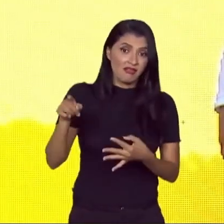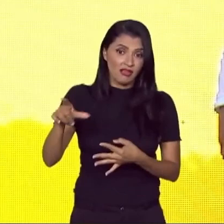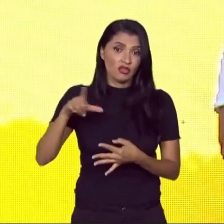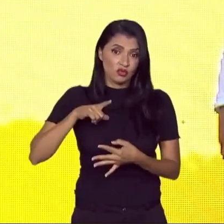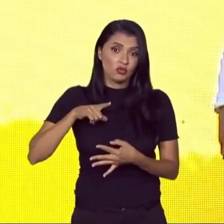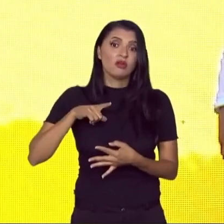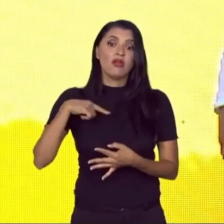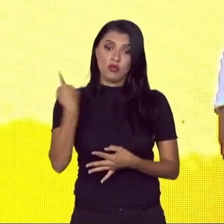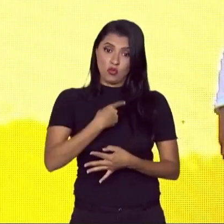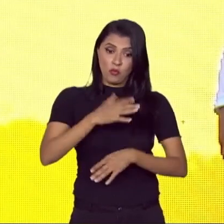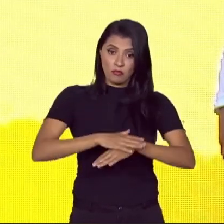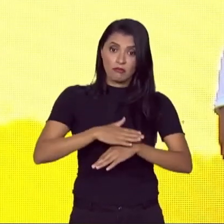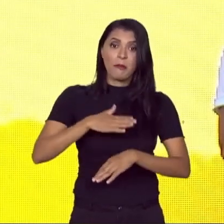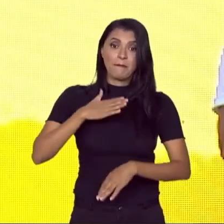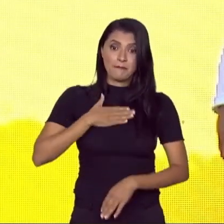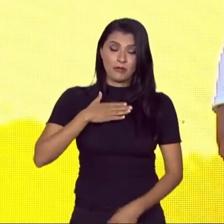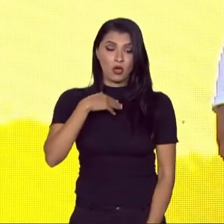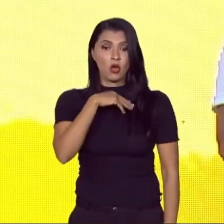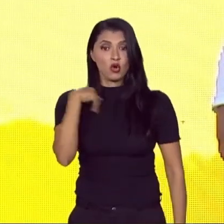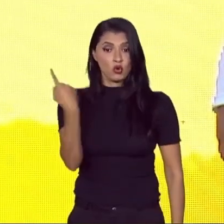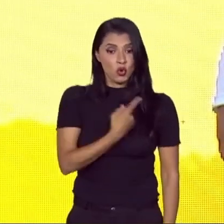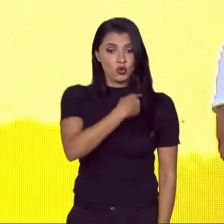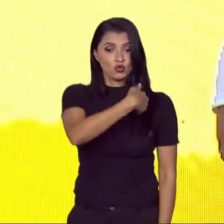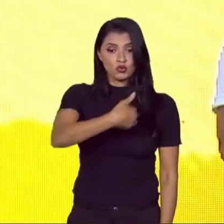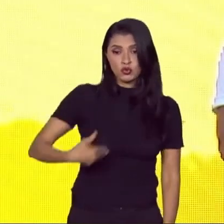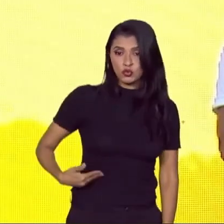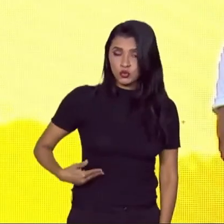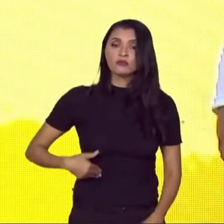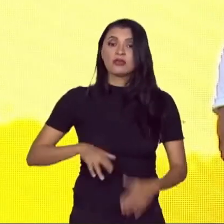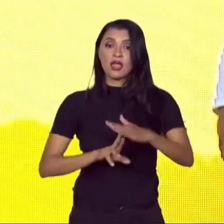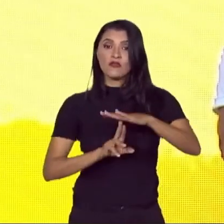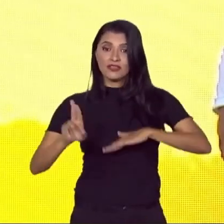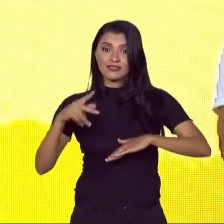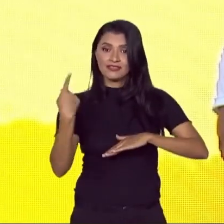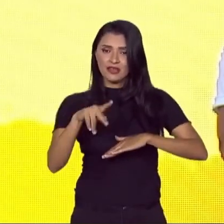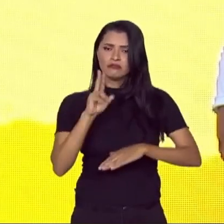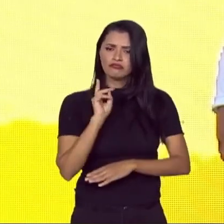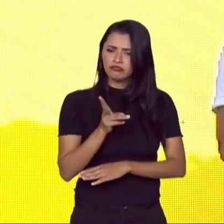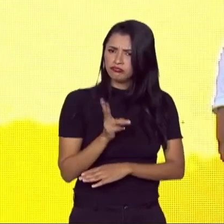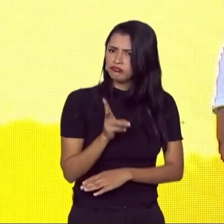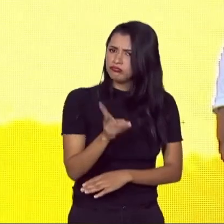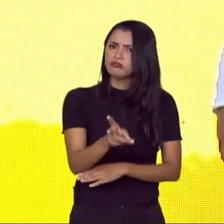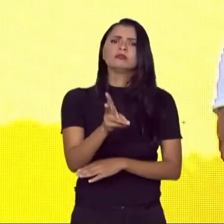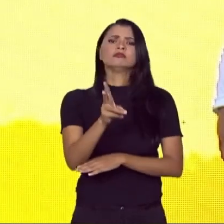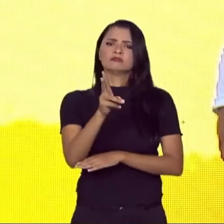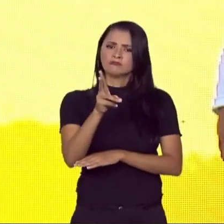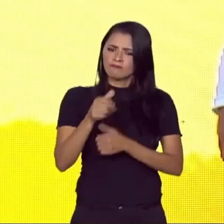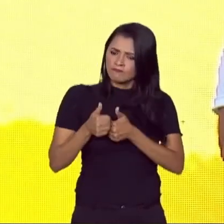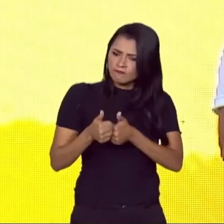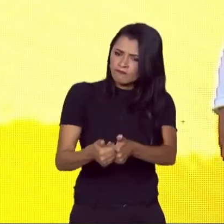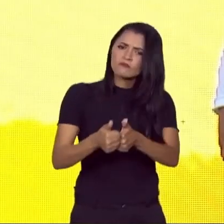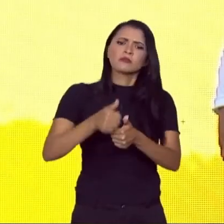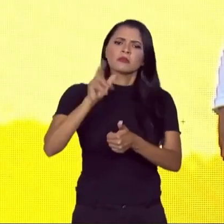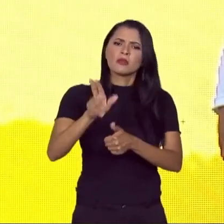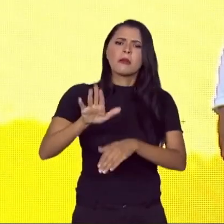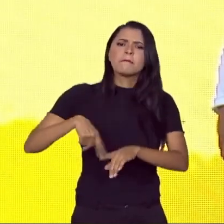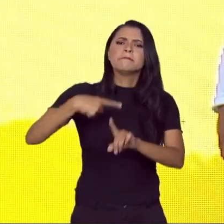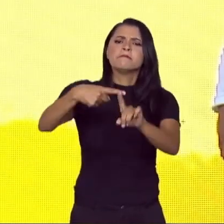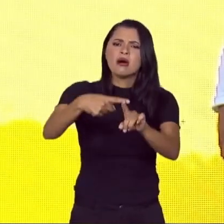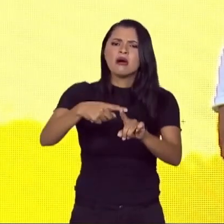de que no nosso governo as universidades continuarão a cumprir com cada vez